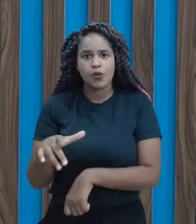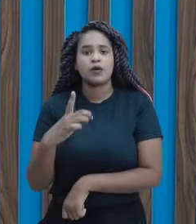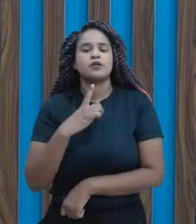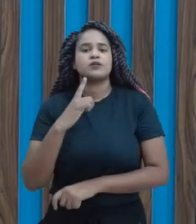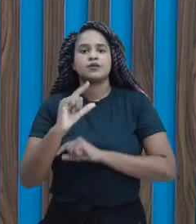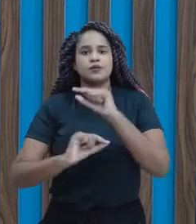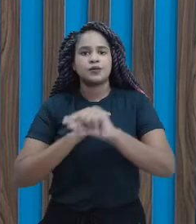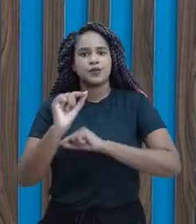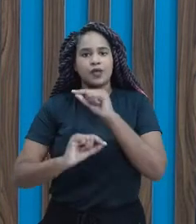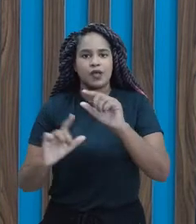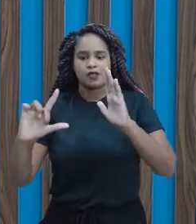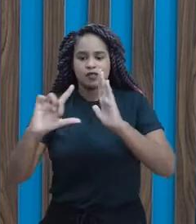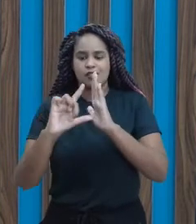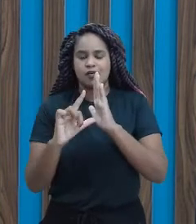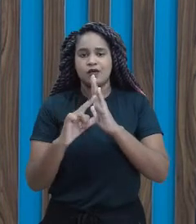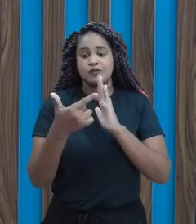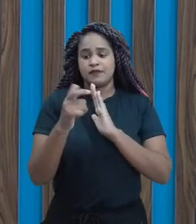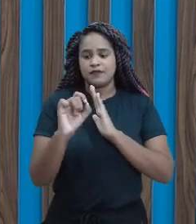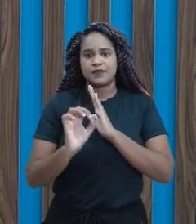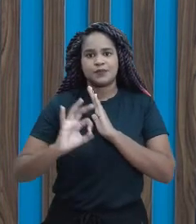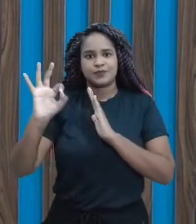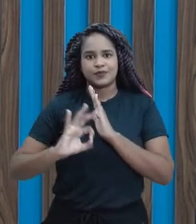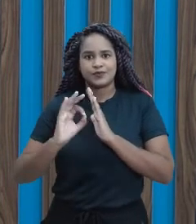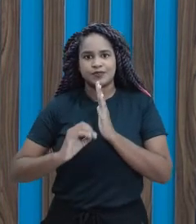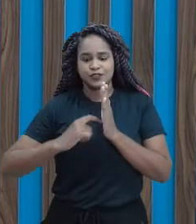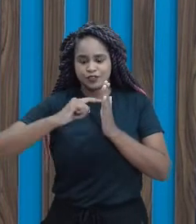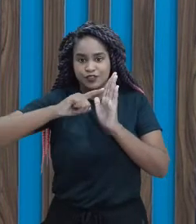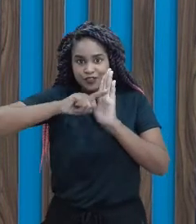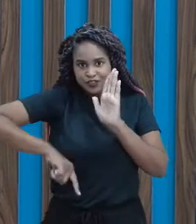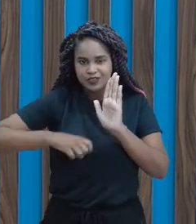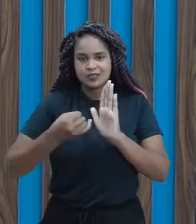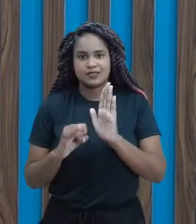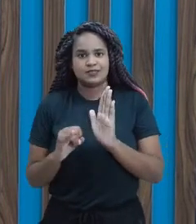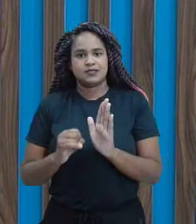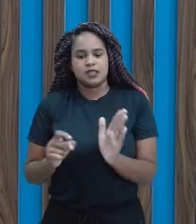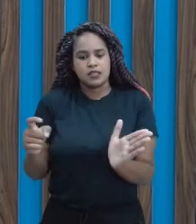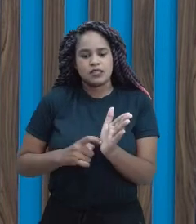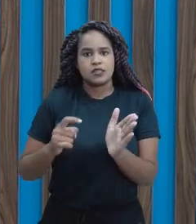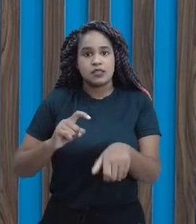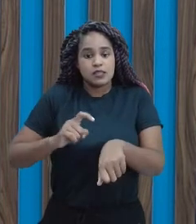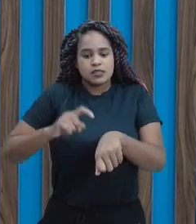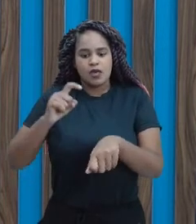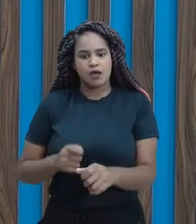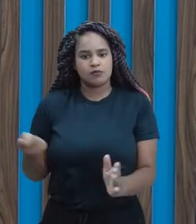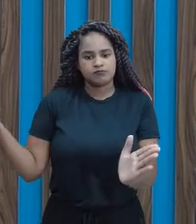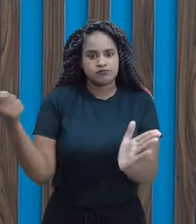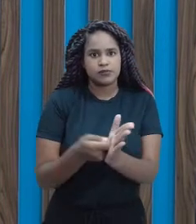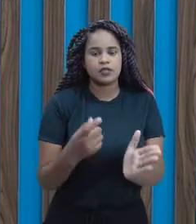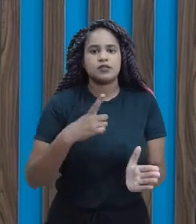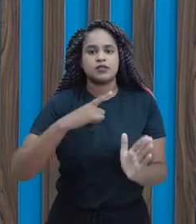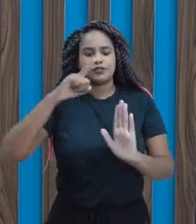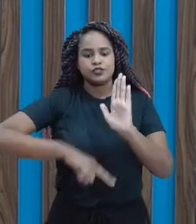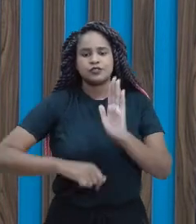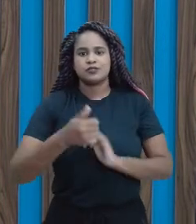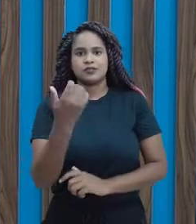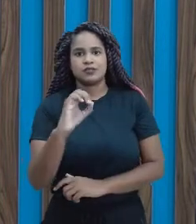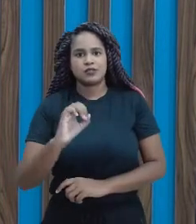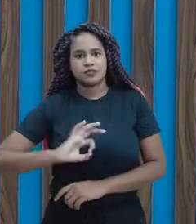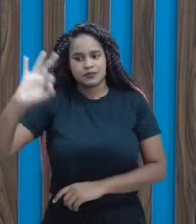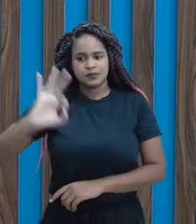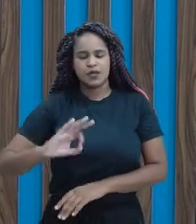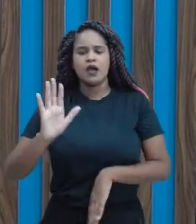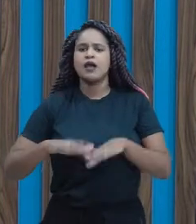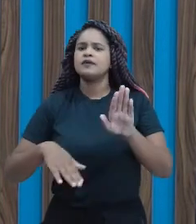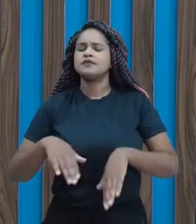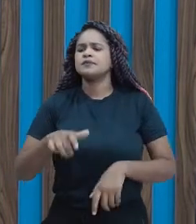tem 20% de desconto, 15% de desconto. Aí se eu pagar à vista, eu tenho 10% de desconto. E muitas vezes a gente não consegue, né? Muitas